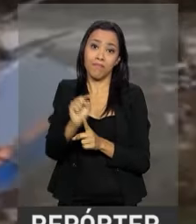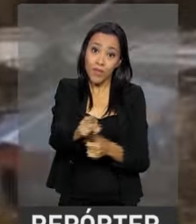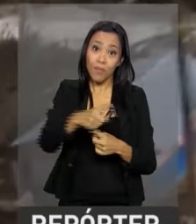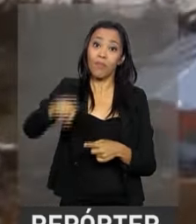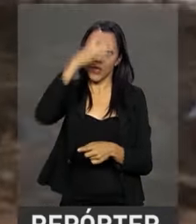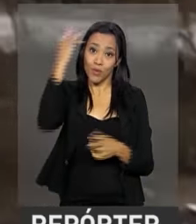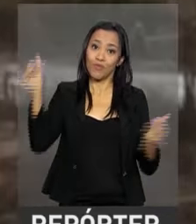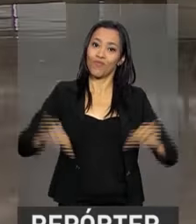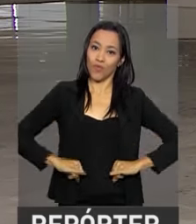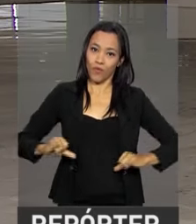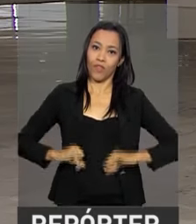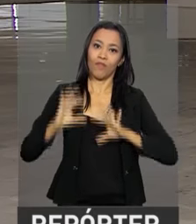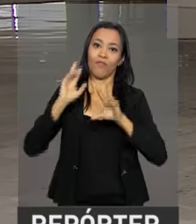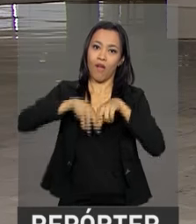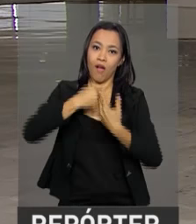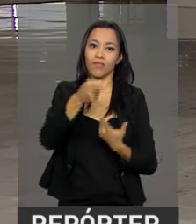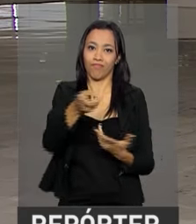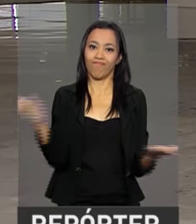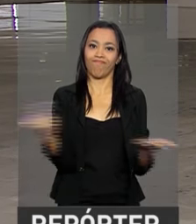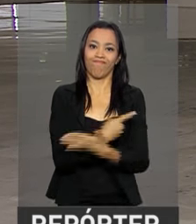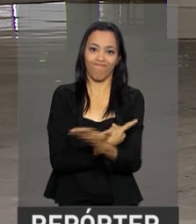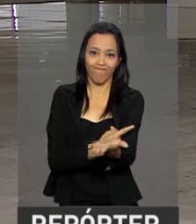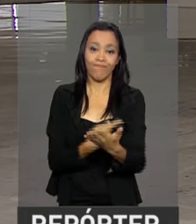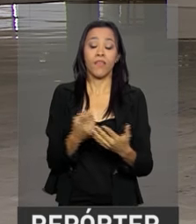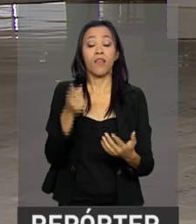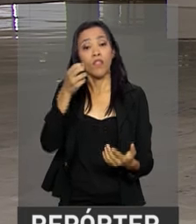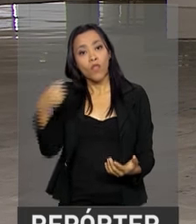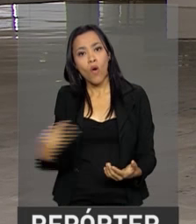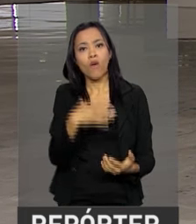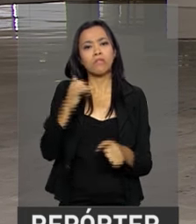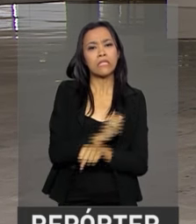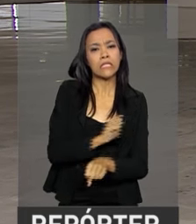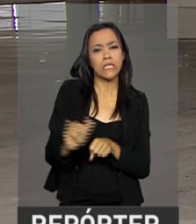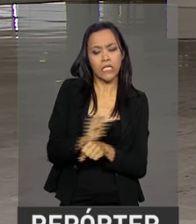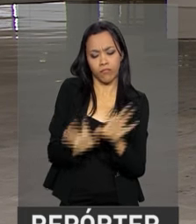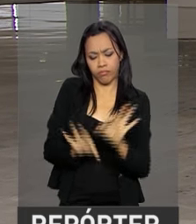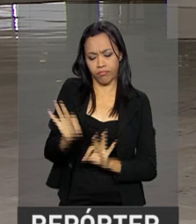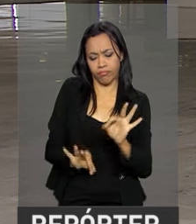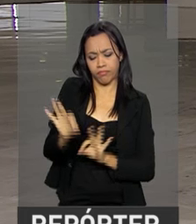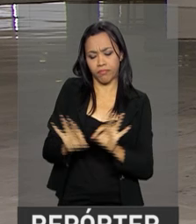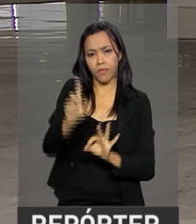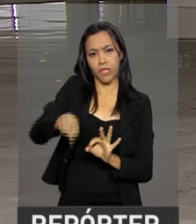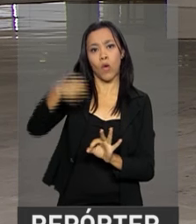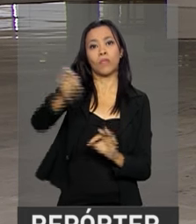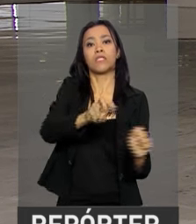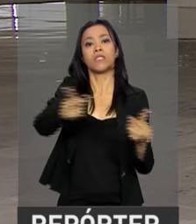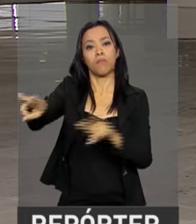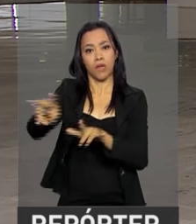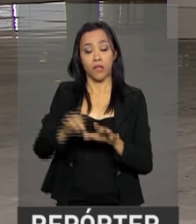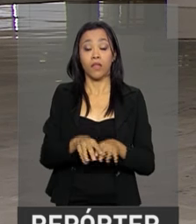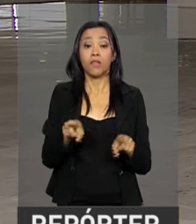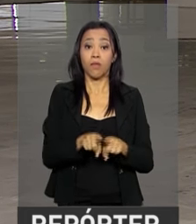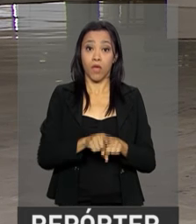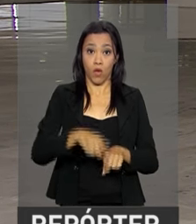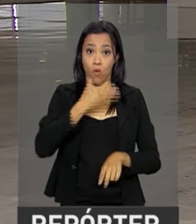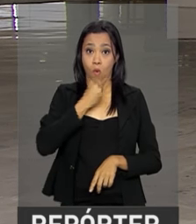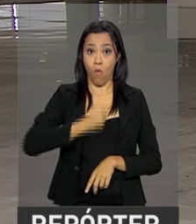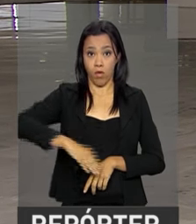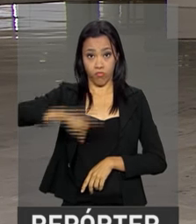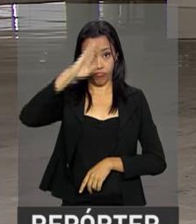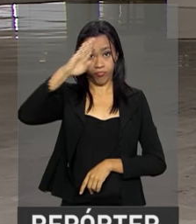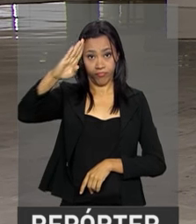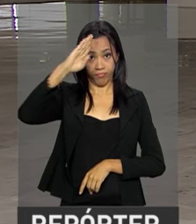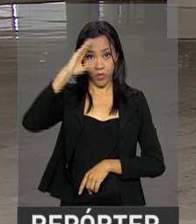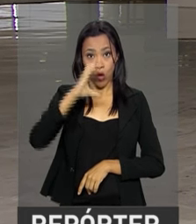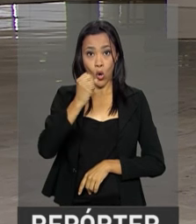foram afetadas. A expectativa é que novas ações de apoio sejam definidas já na semana que vem. O coronel Ulisses Gomes, que integra